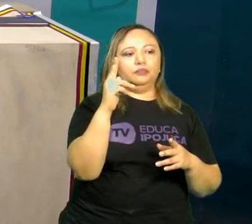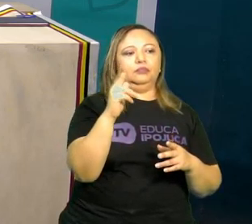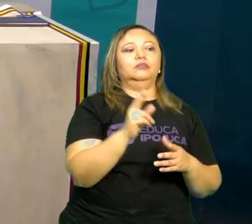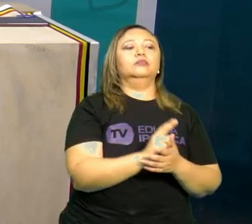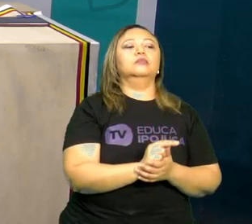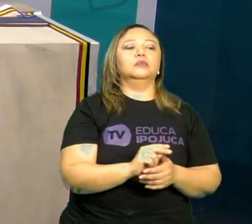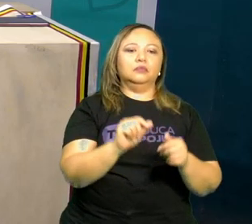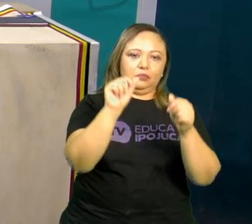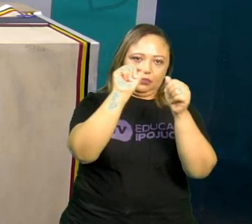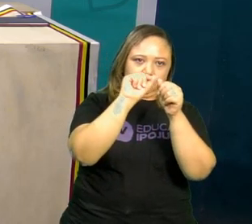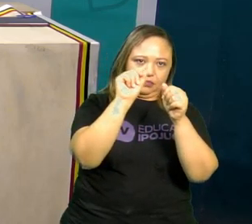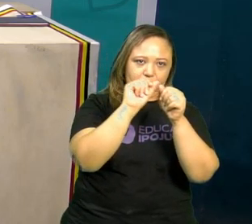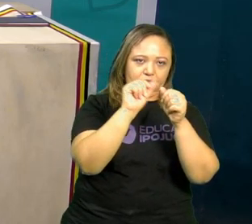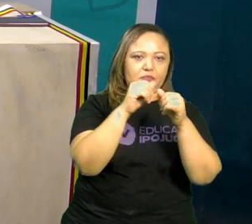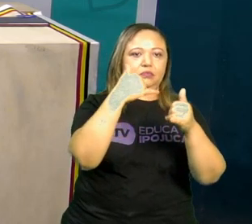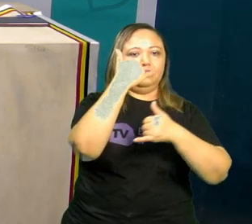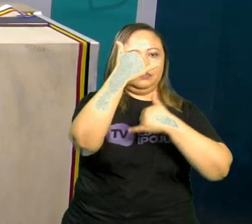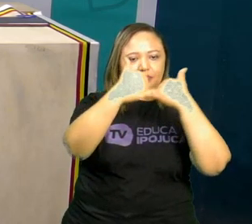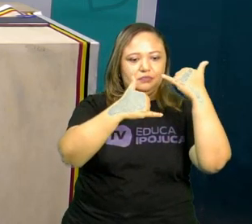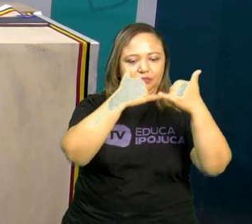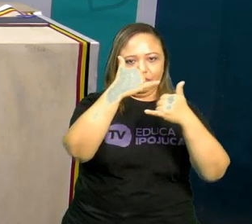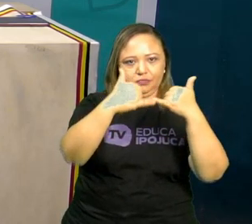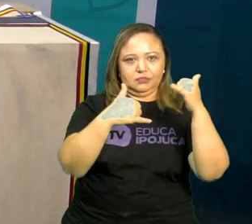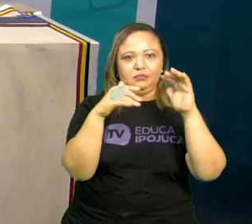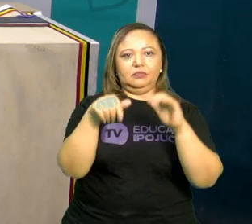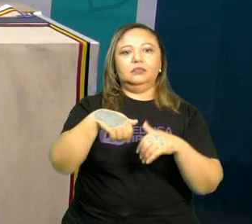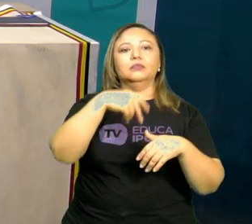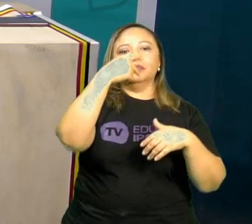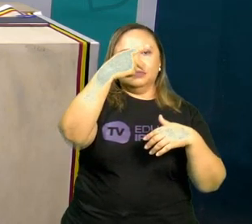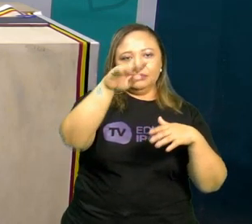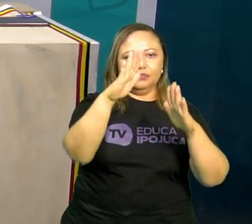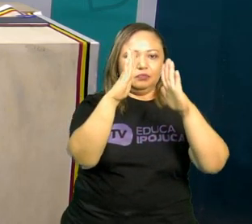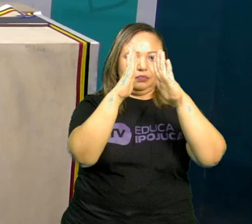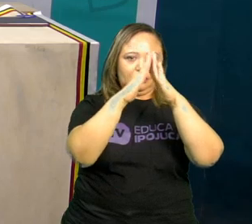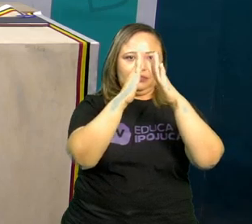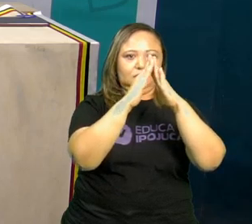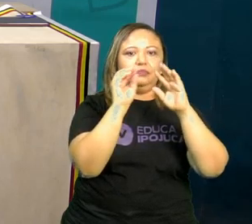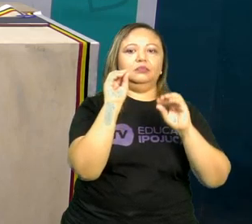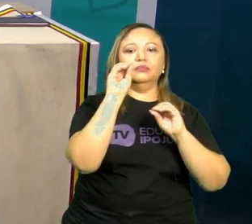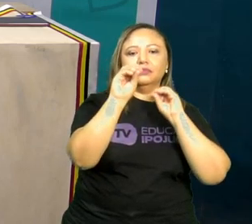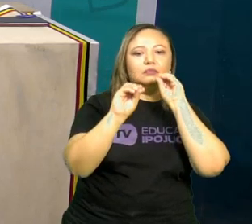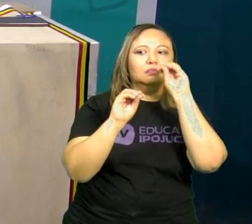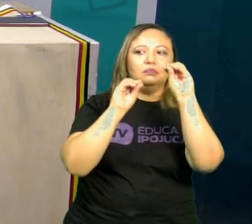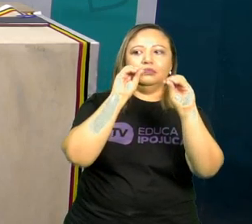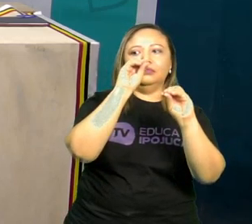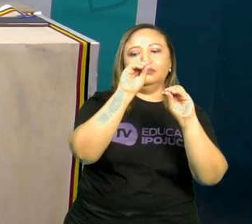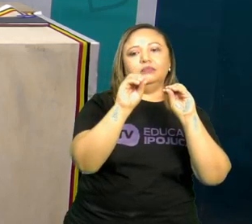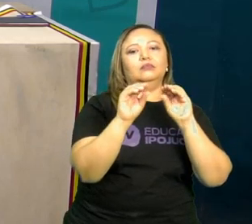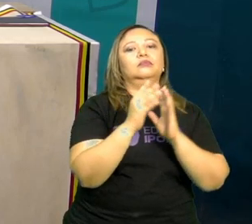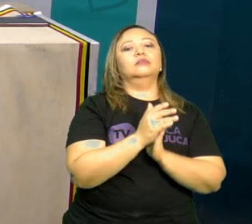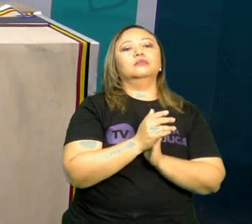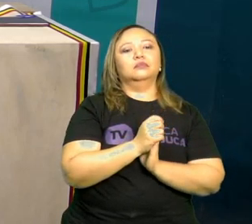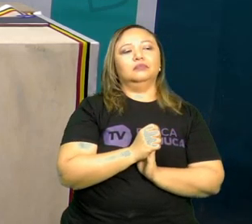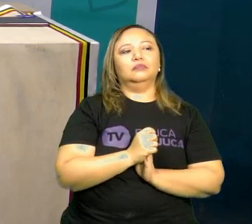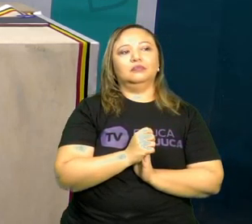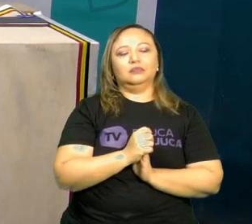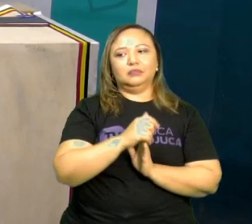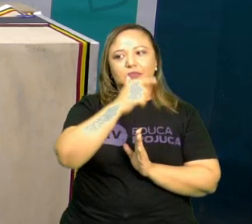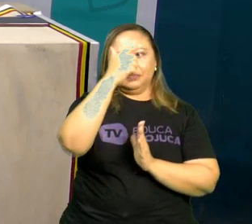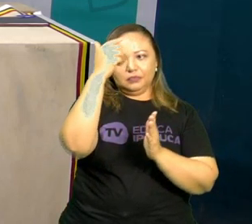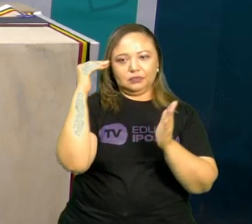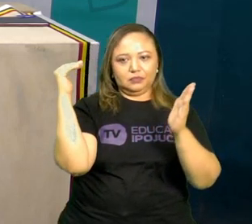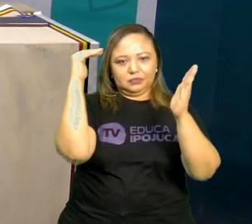façam essa brincadeira na sua casinha certo beijos e até a nossa próxima aula